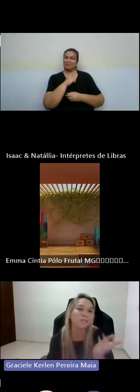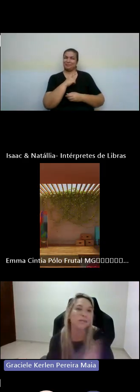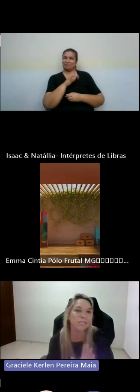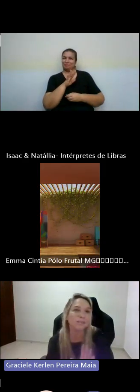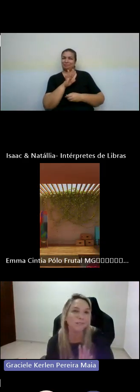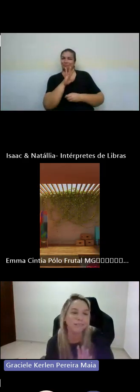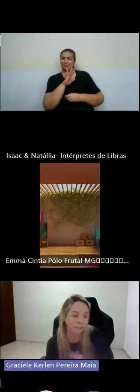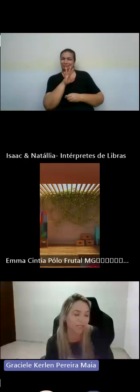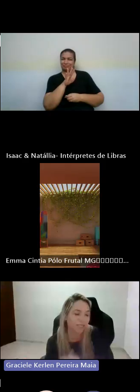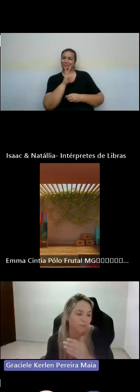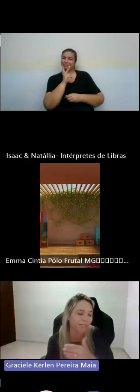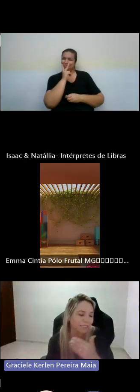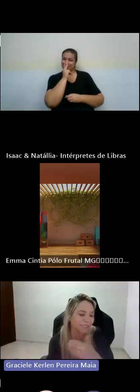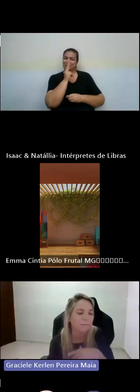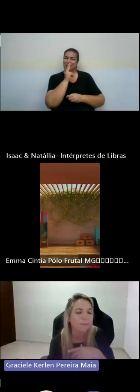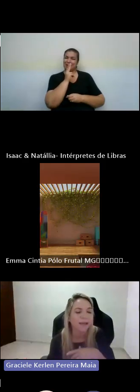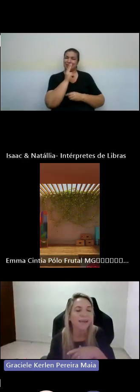de